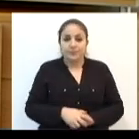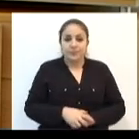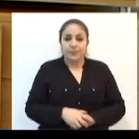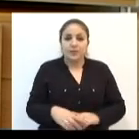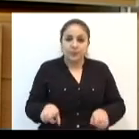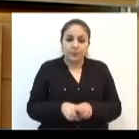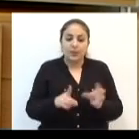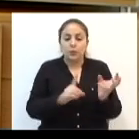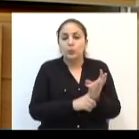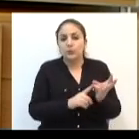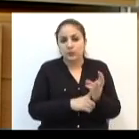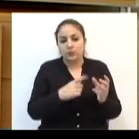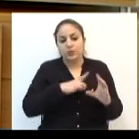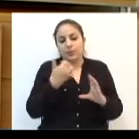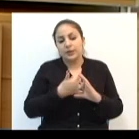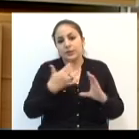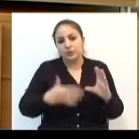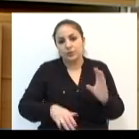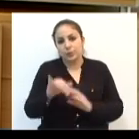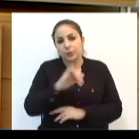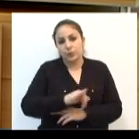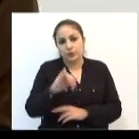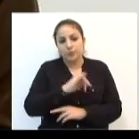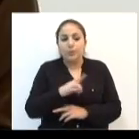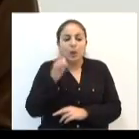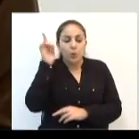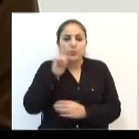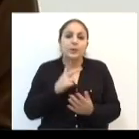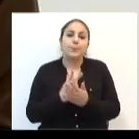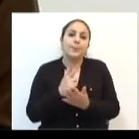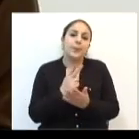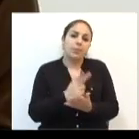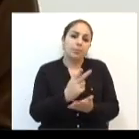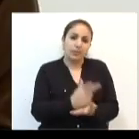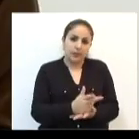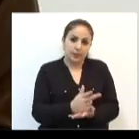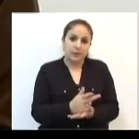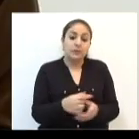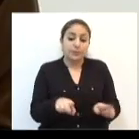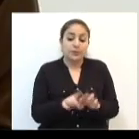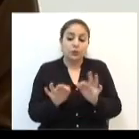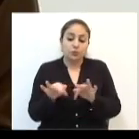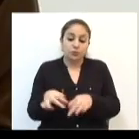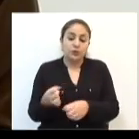o trigo tem um aspecto importante para poder ter no final do ano o